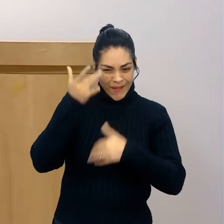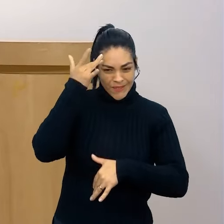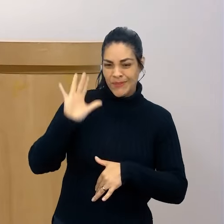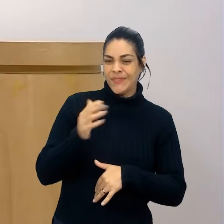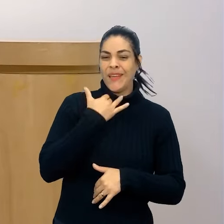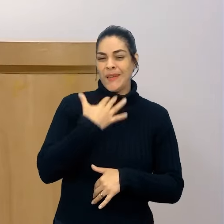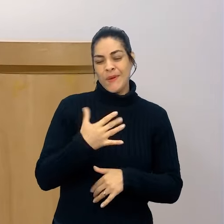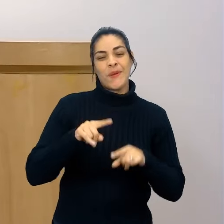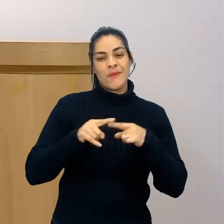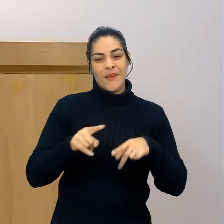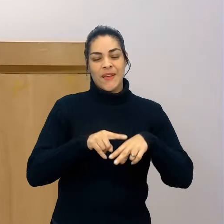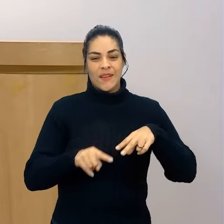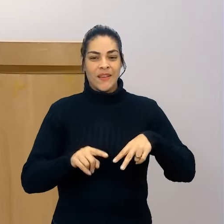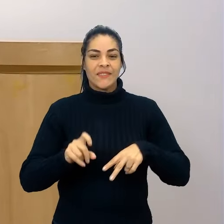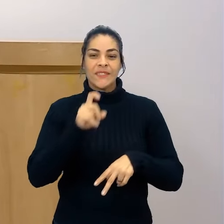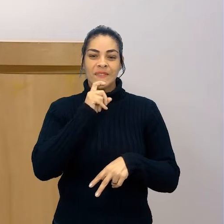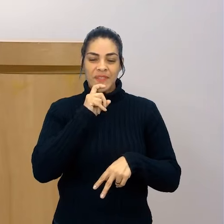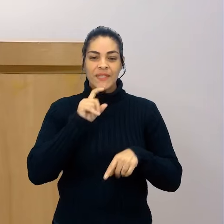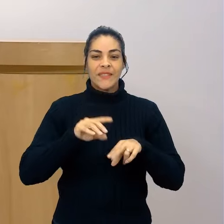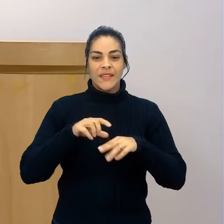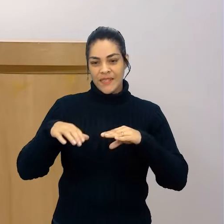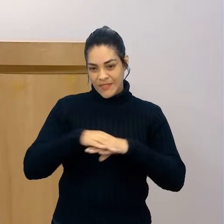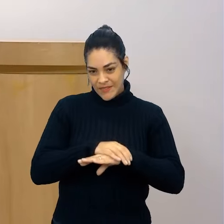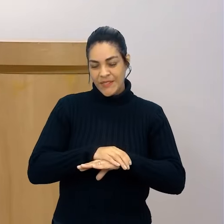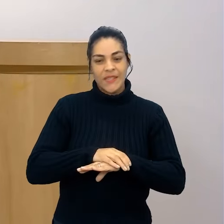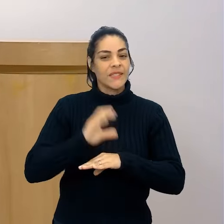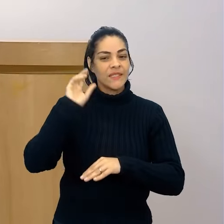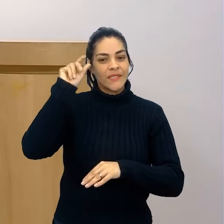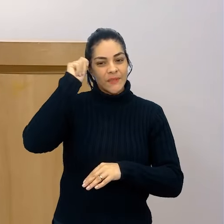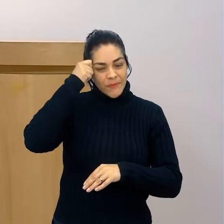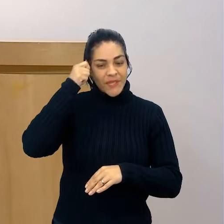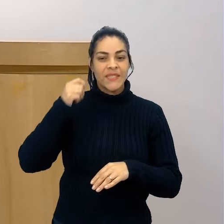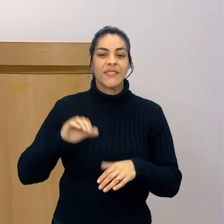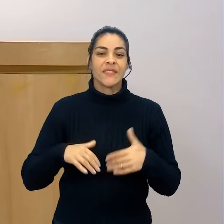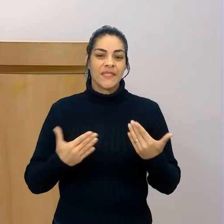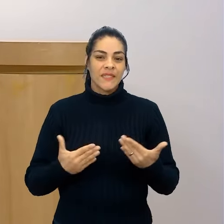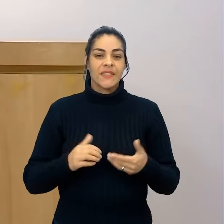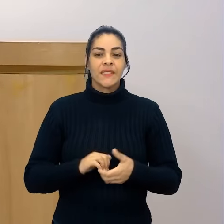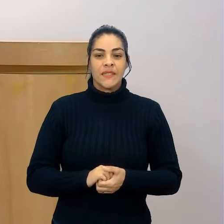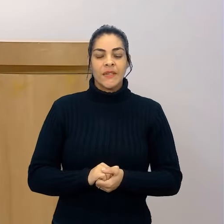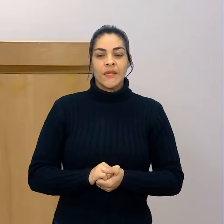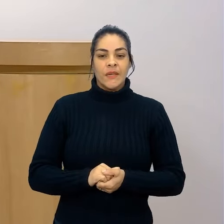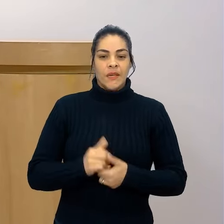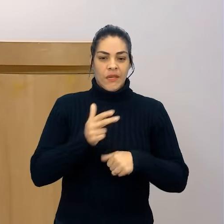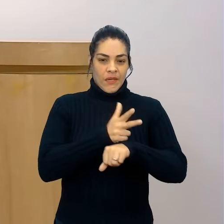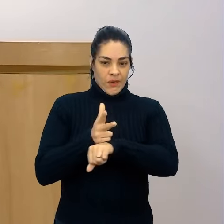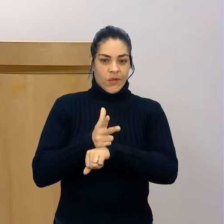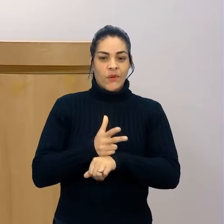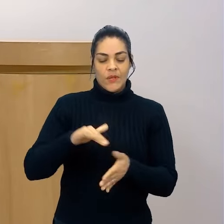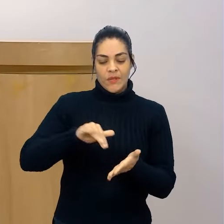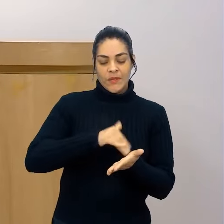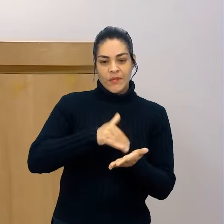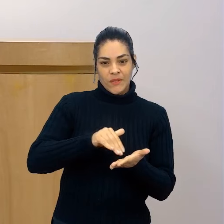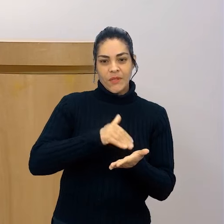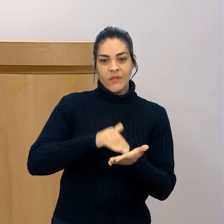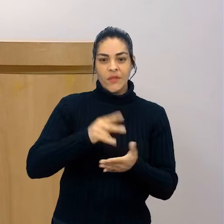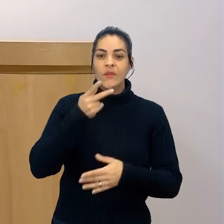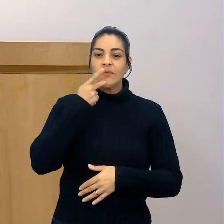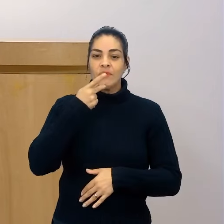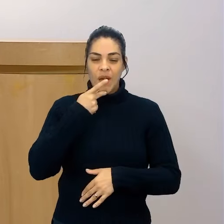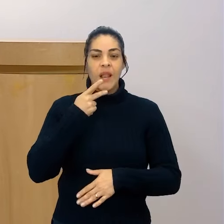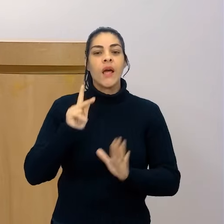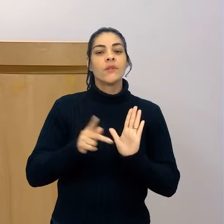cor, uma calça verde e um tênis preto. E aí, então, vimos o vídeo, né, do secretário, os vídeos falando sobre o